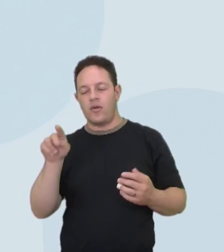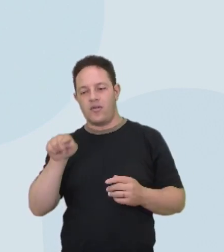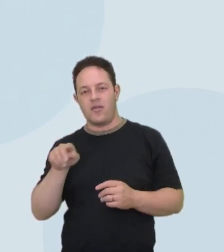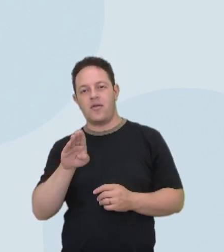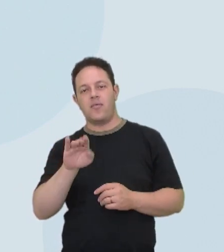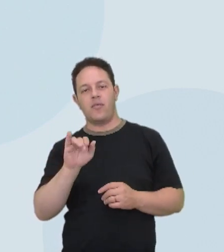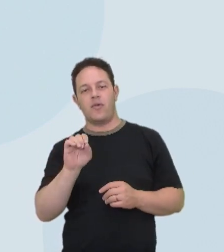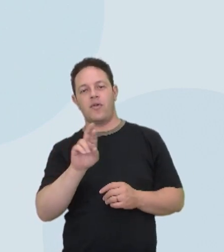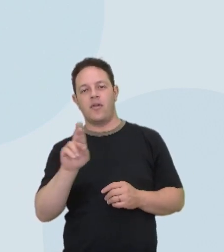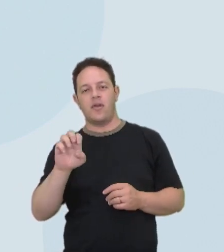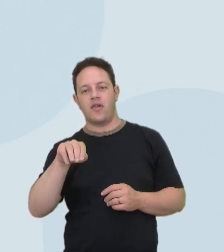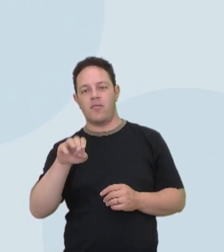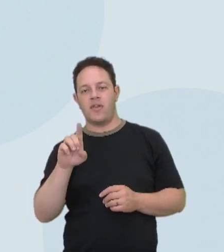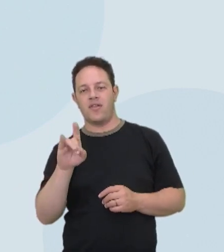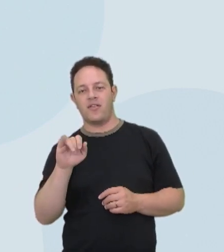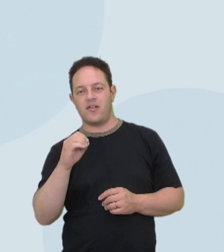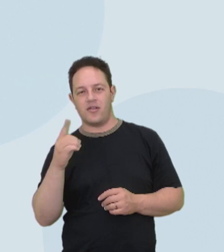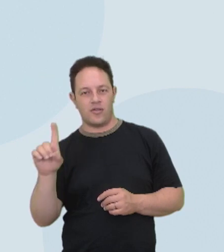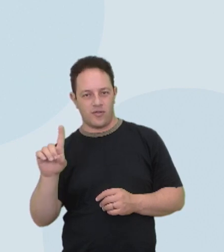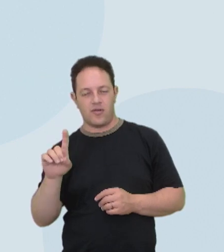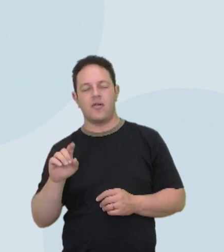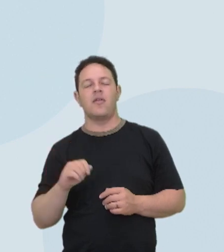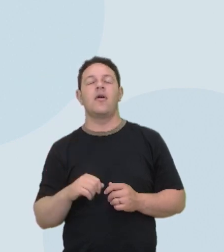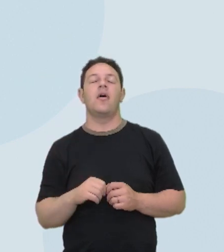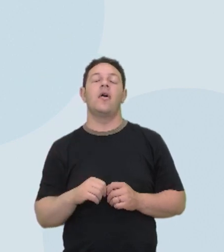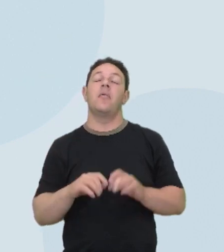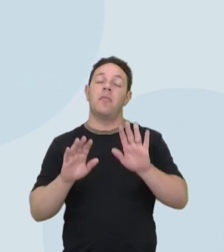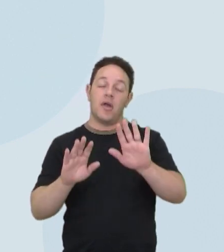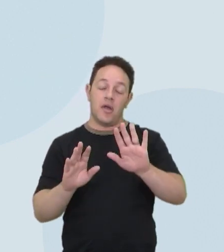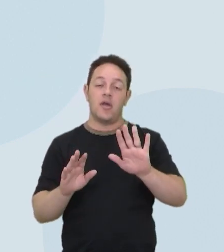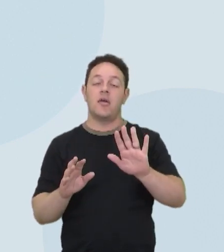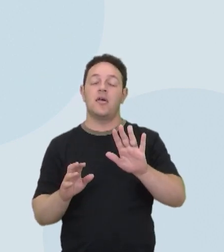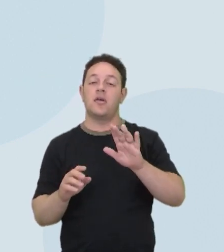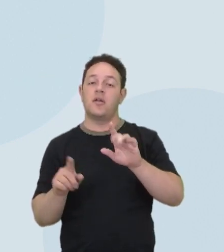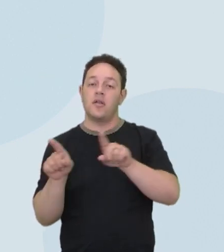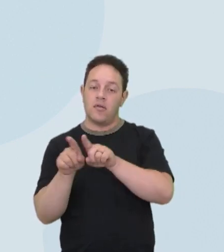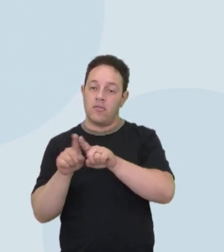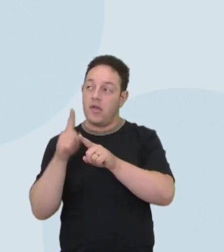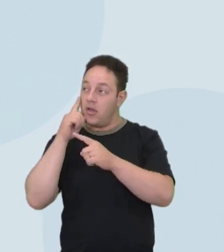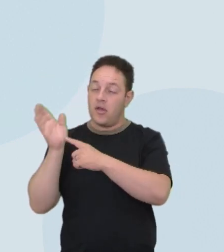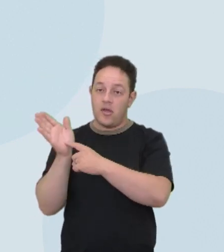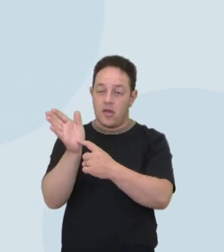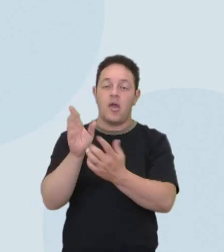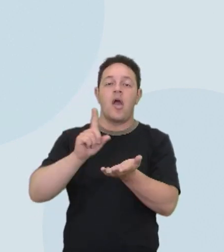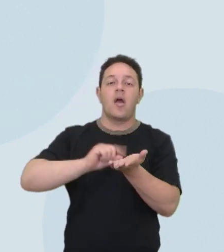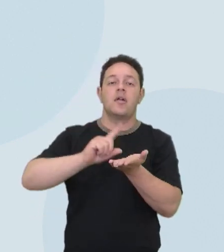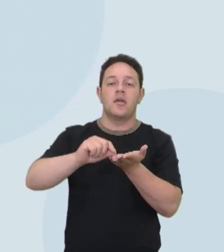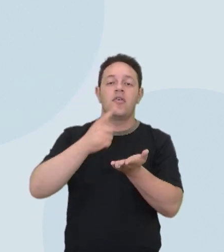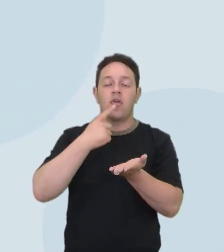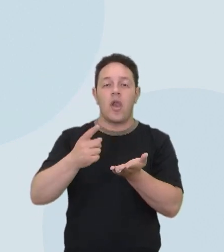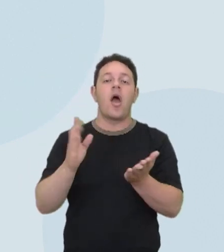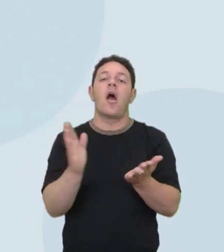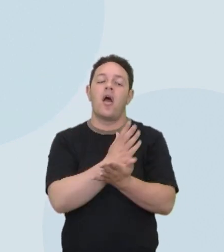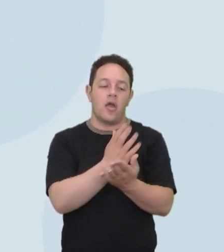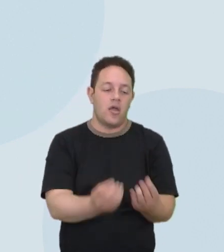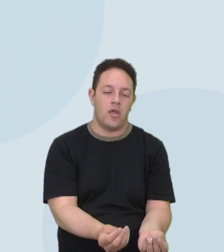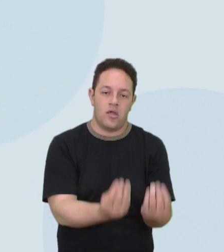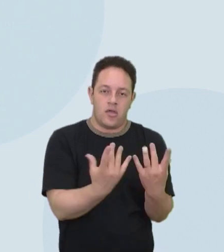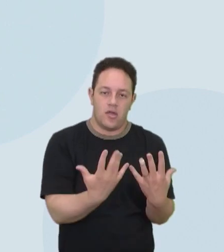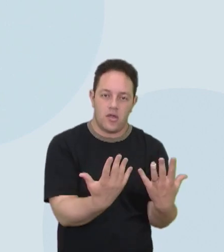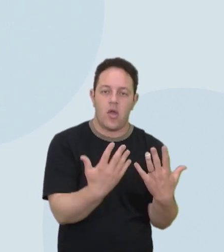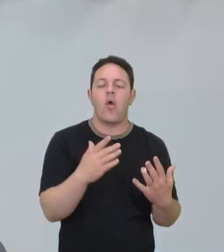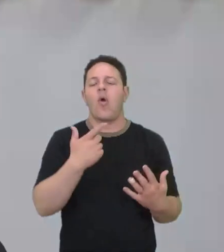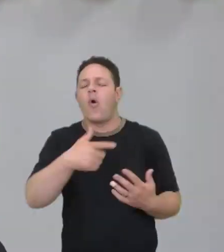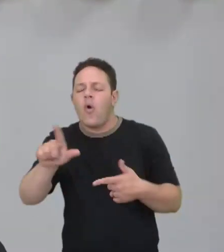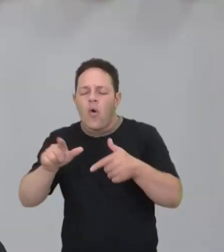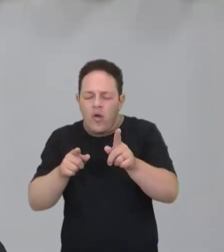que outros organismos, mas então, né, ele apresentou também nesse artigo tanto plantas quanto